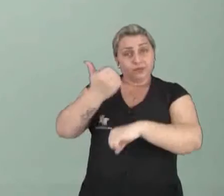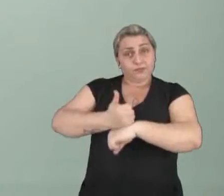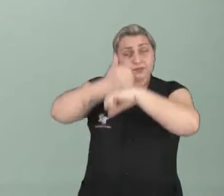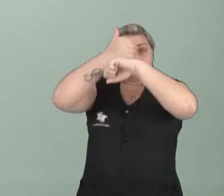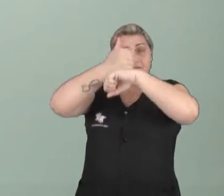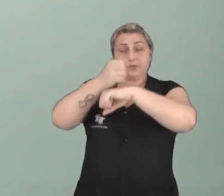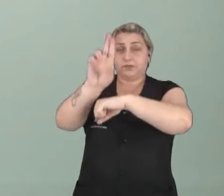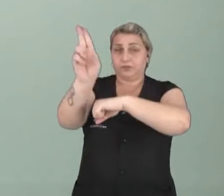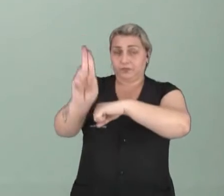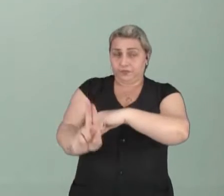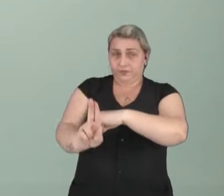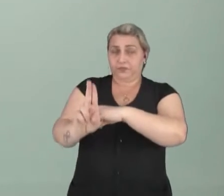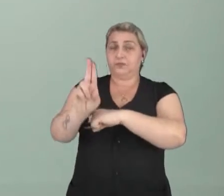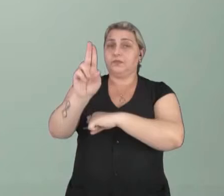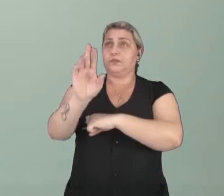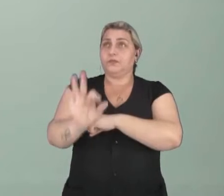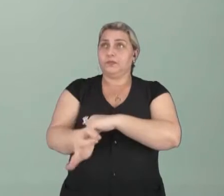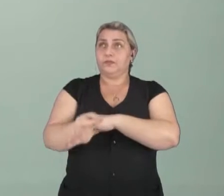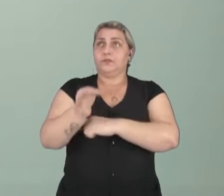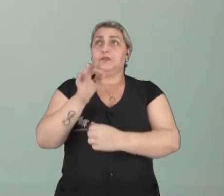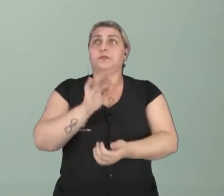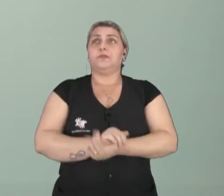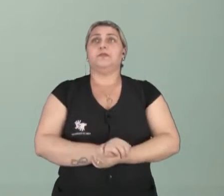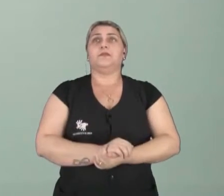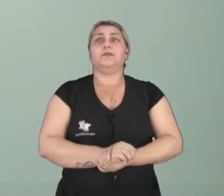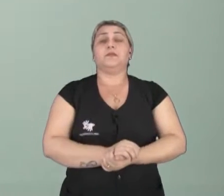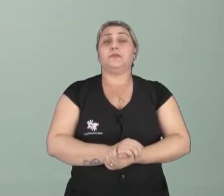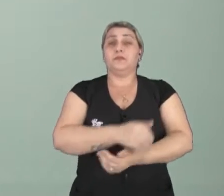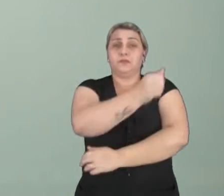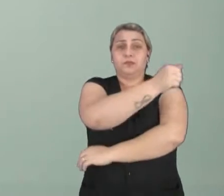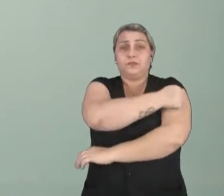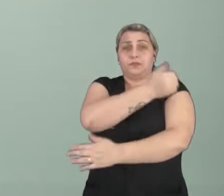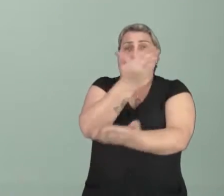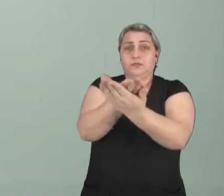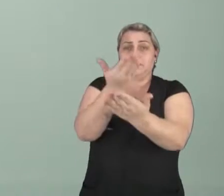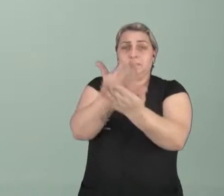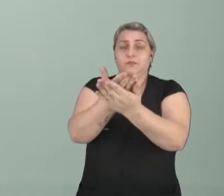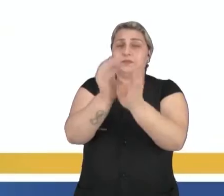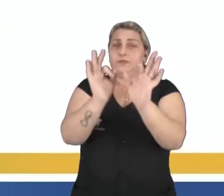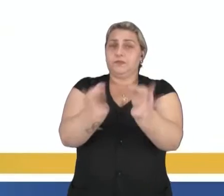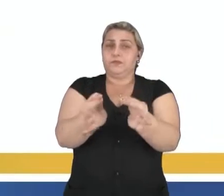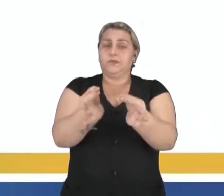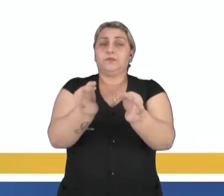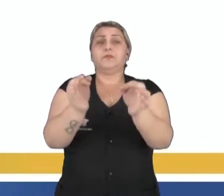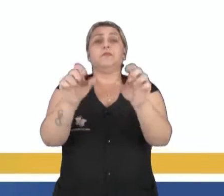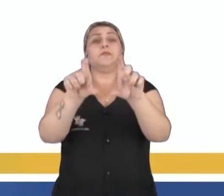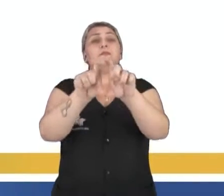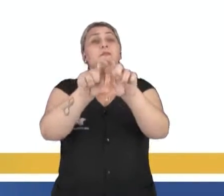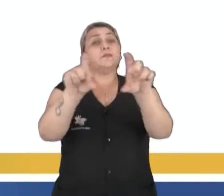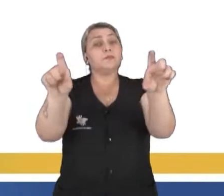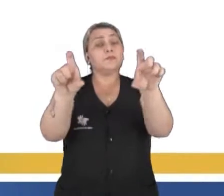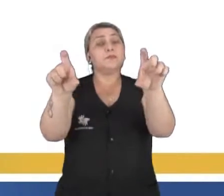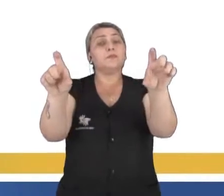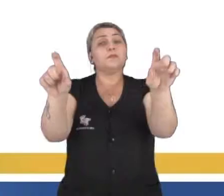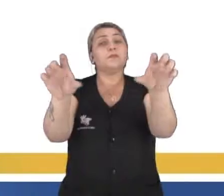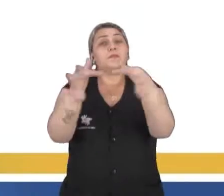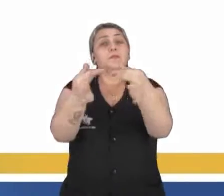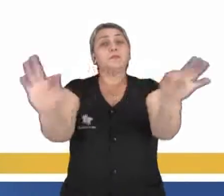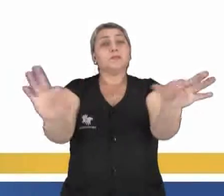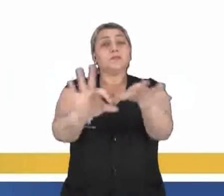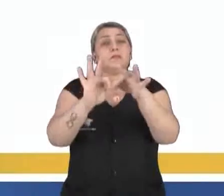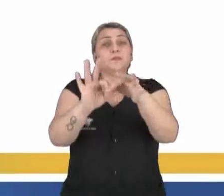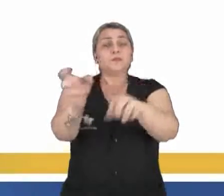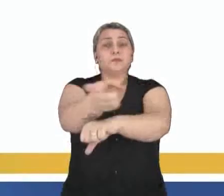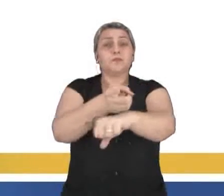qualifica o nome tá alunos que estudam Tá certo essa é uma oração subordinada